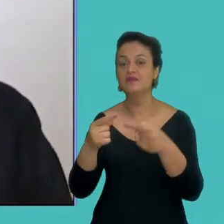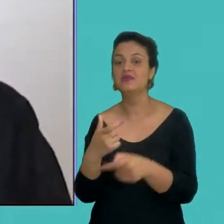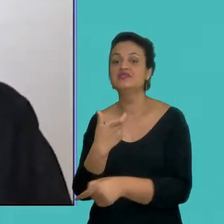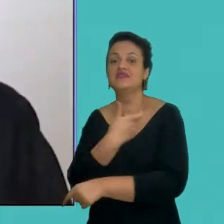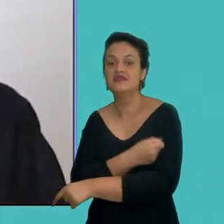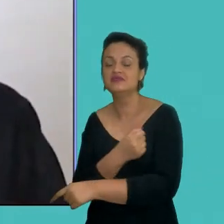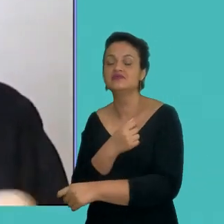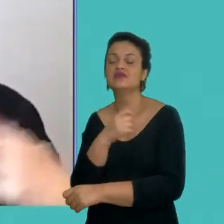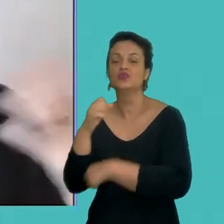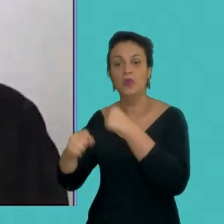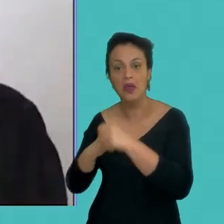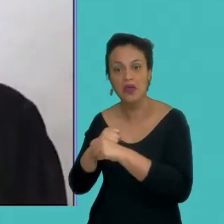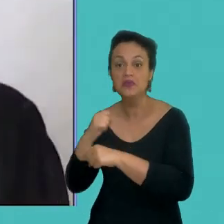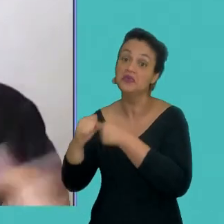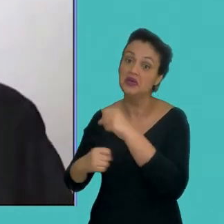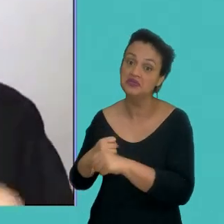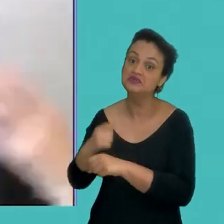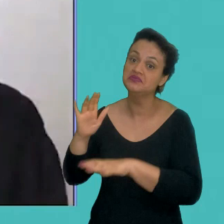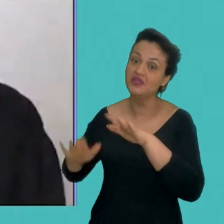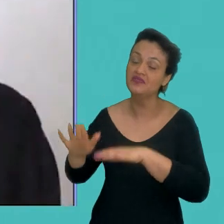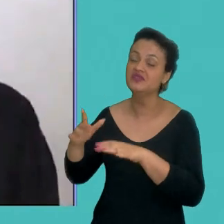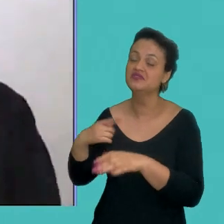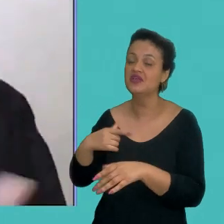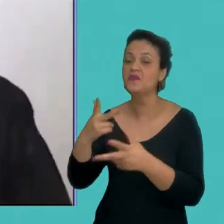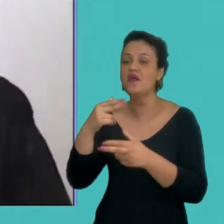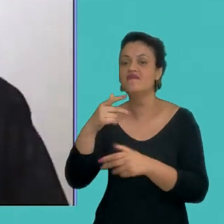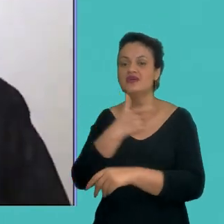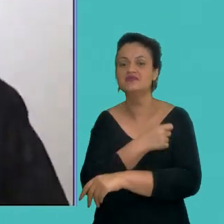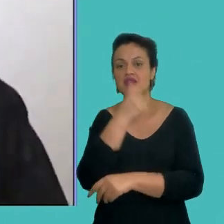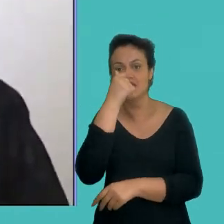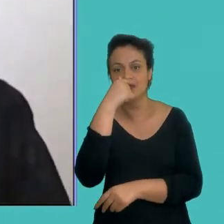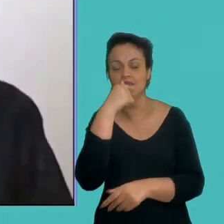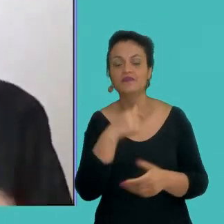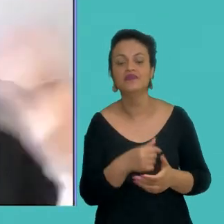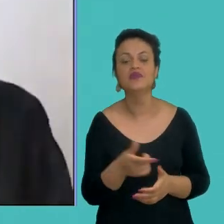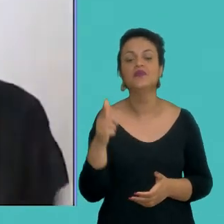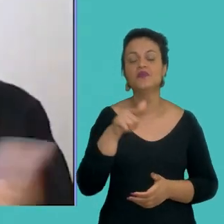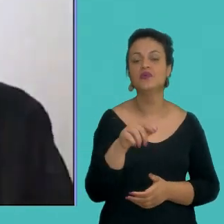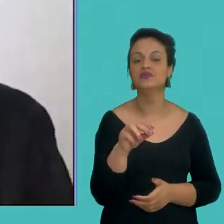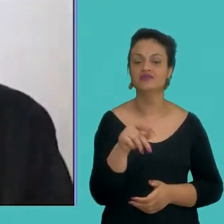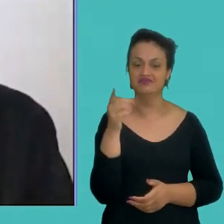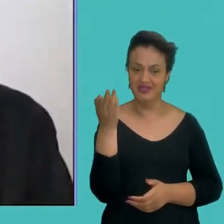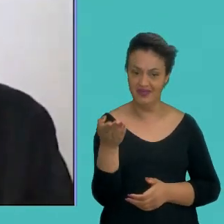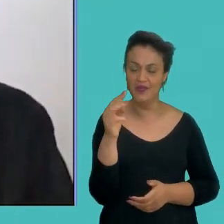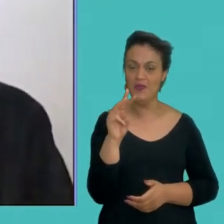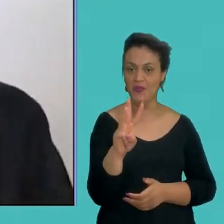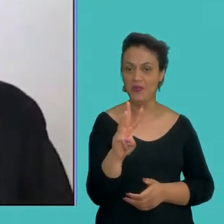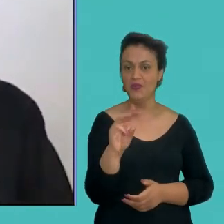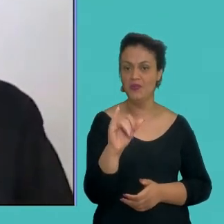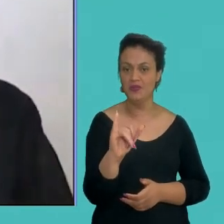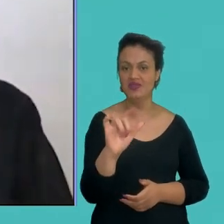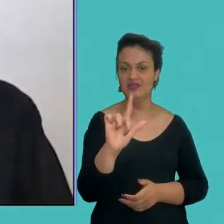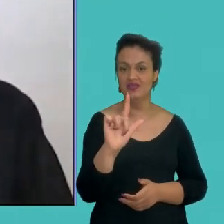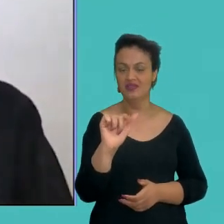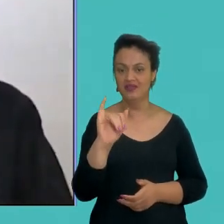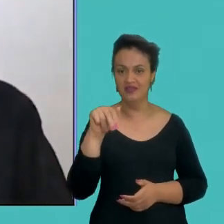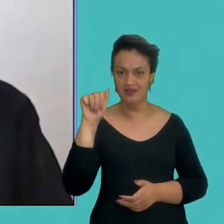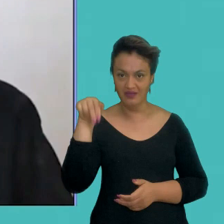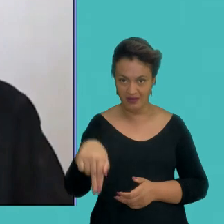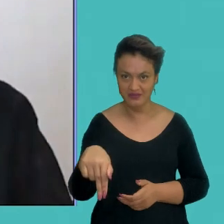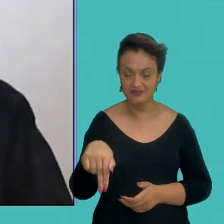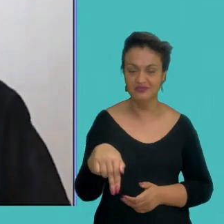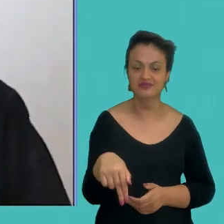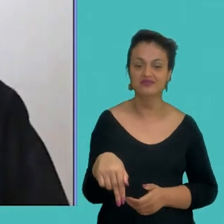eficácia, talvez nós tenhamos que nos vacinar a cada ano, como nós nos vacinamos contra a gripe. E, por fim, William Vac, como comunicador, jornalista